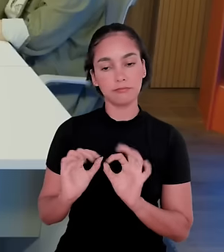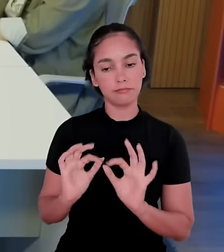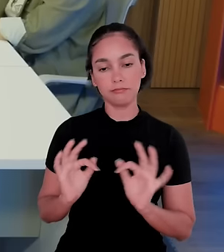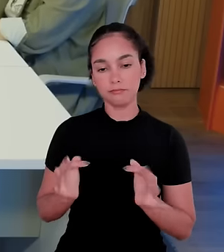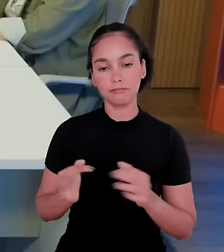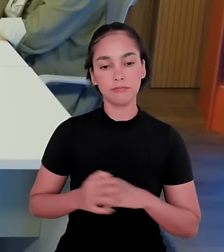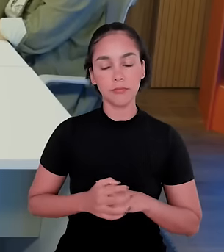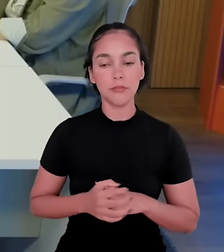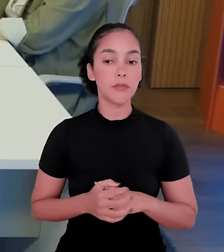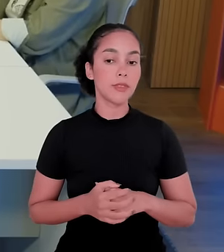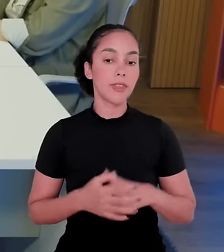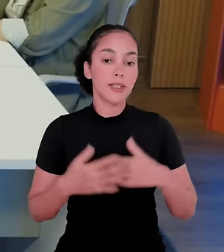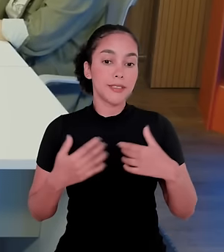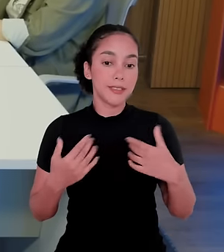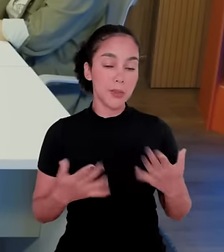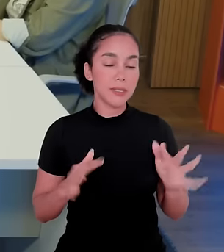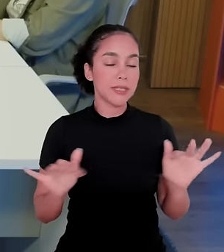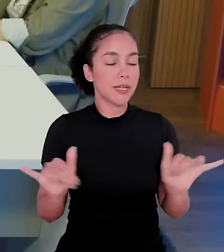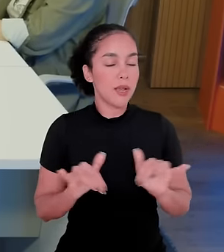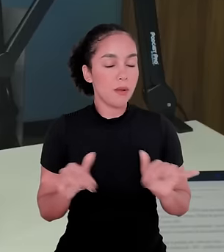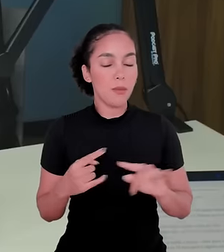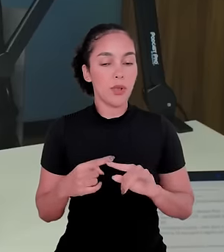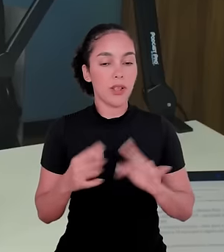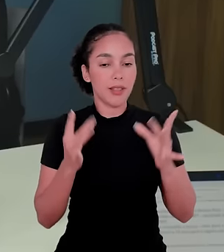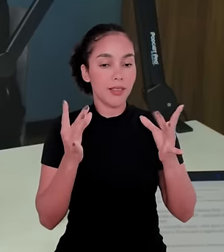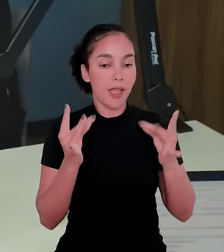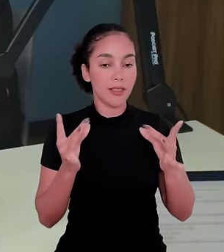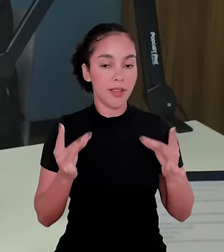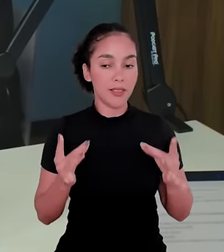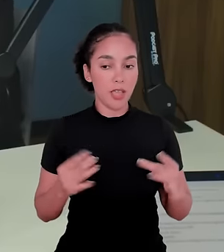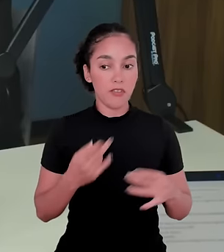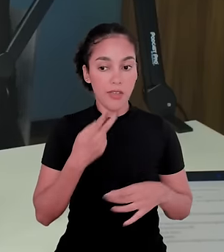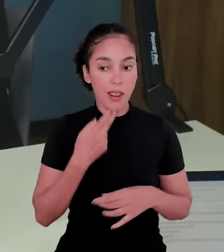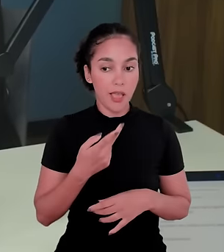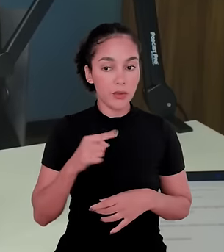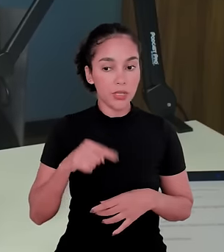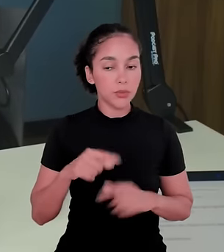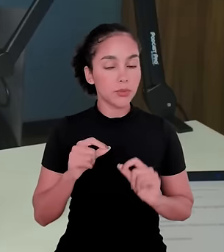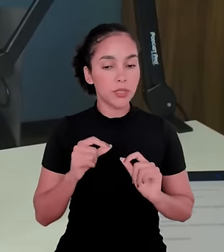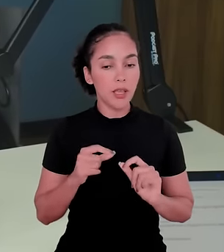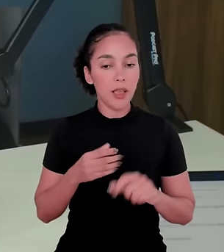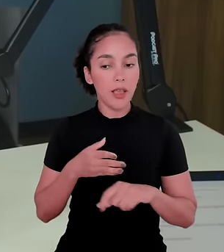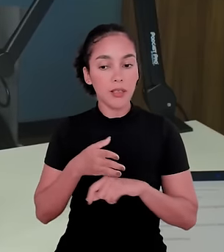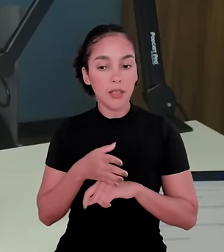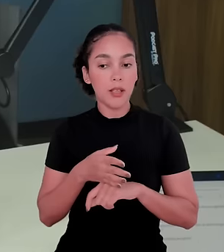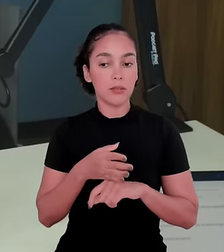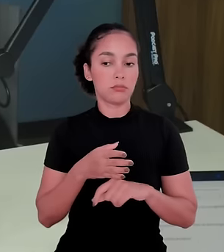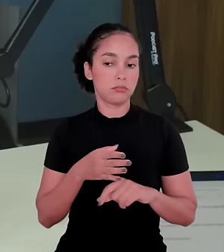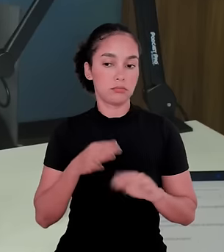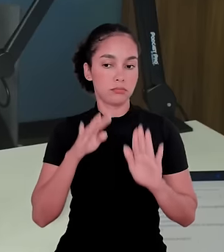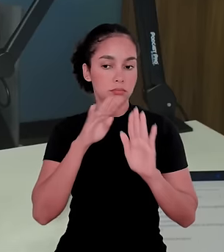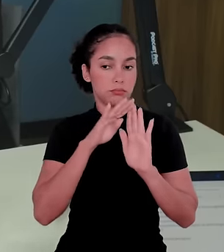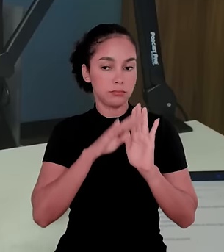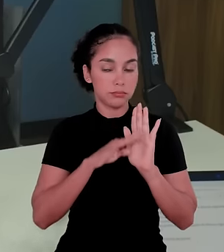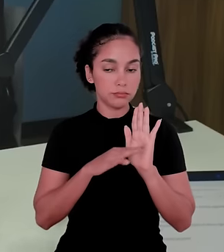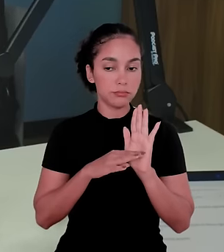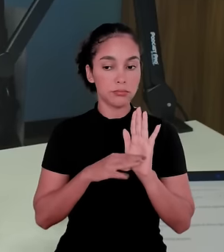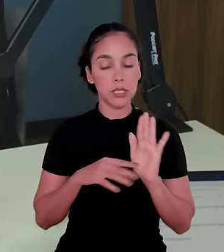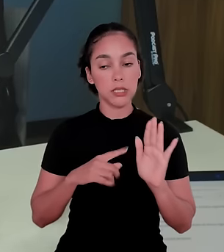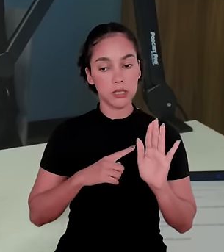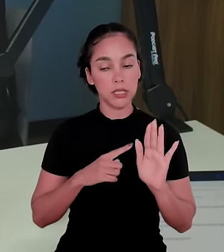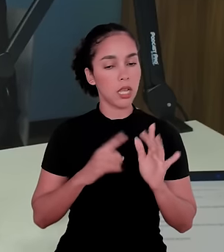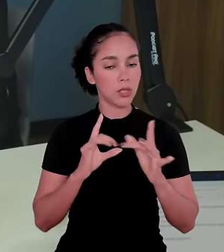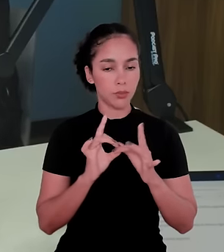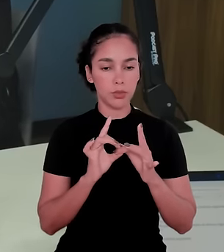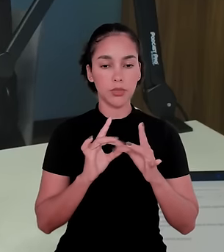então gente Fiquem tranquilos porque o passo a passo né que tá sendo falado porque é seguindo aquilo aquela cartilha mesmo e a gente tem